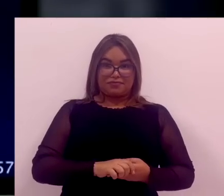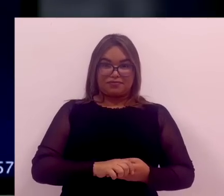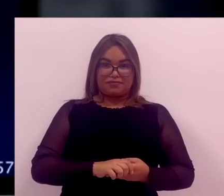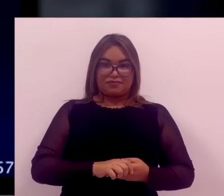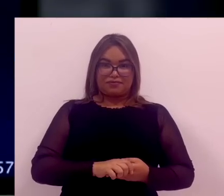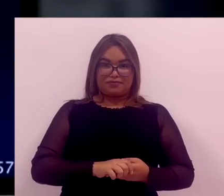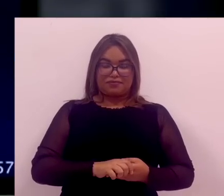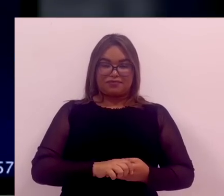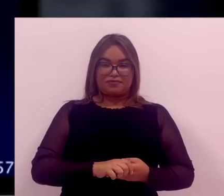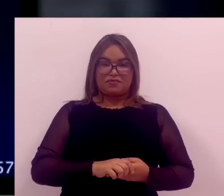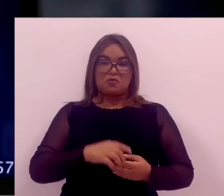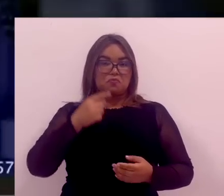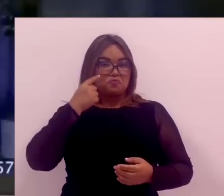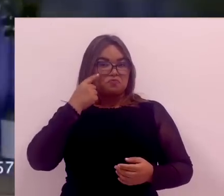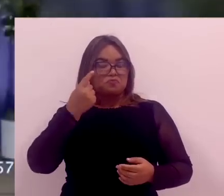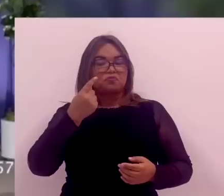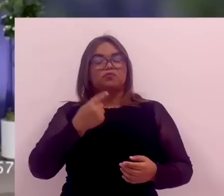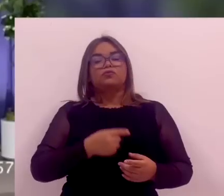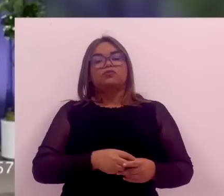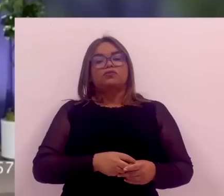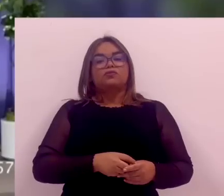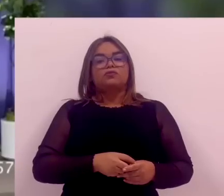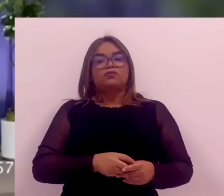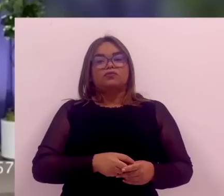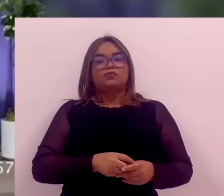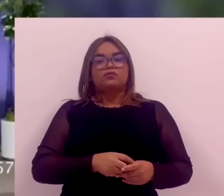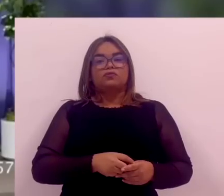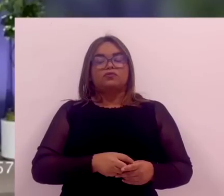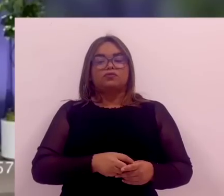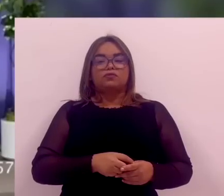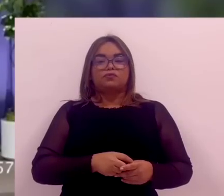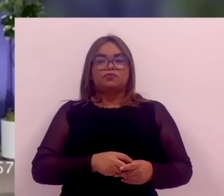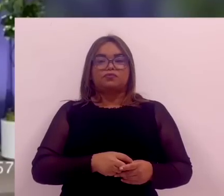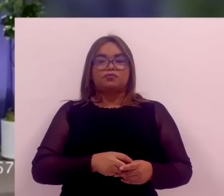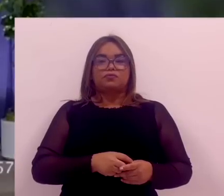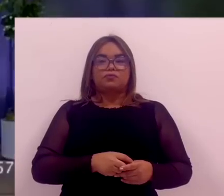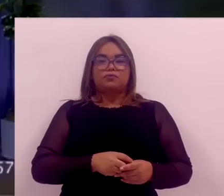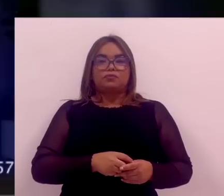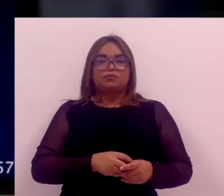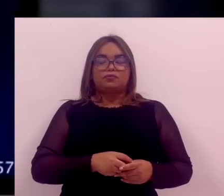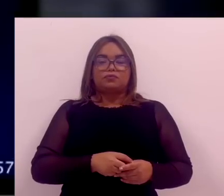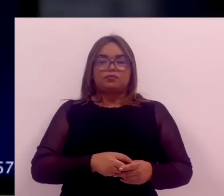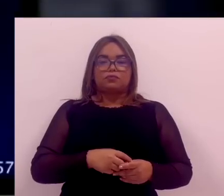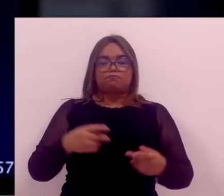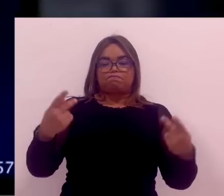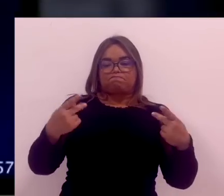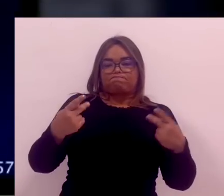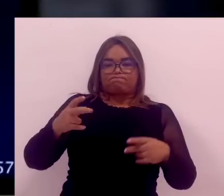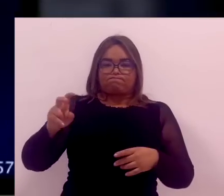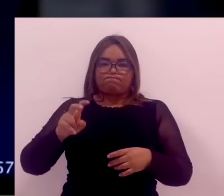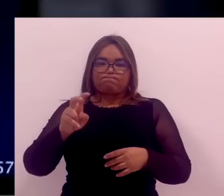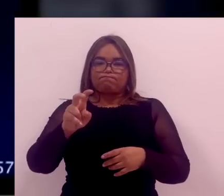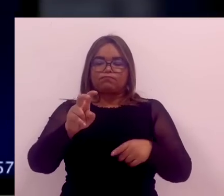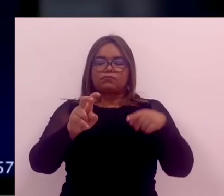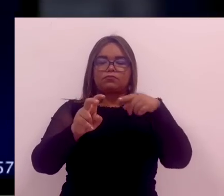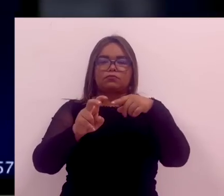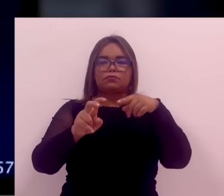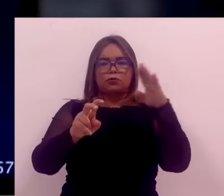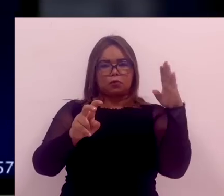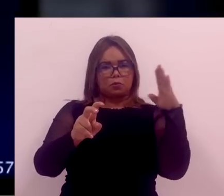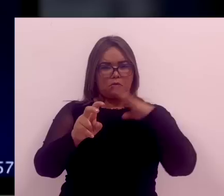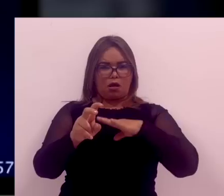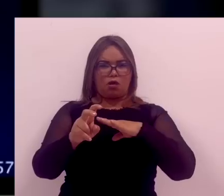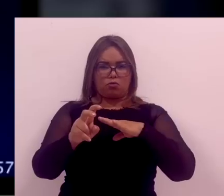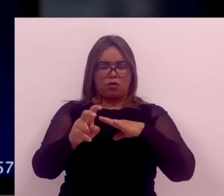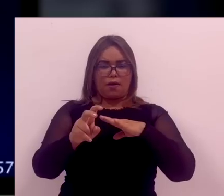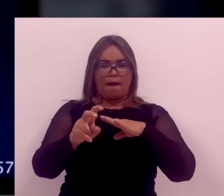adversário dos homens. Isso é coisa séria. Portanto, Jeová foi chamado pelos gnósticos de Criador, de Ophiomorphos, o que